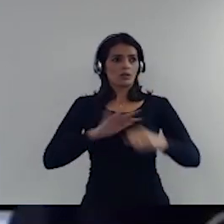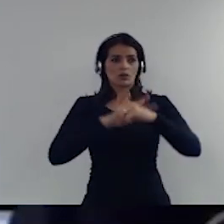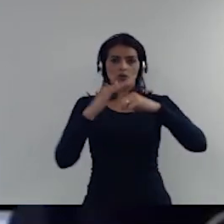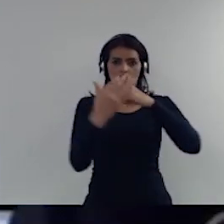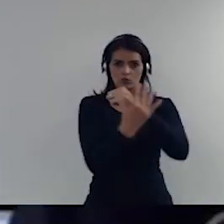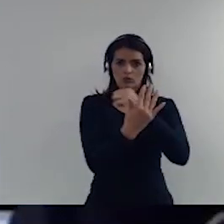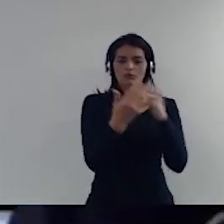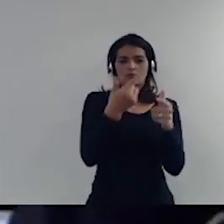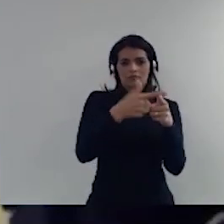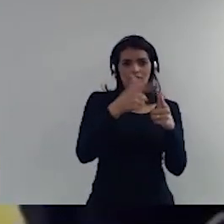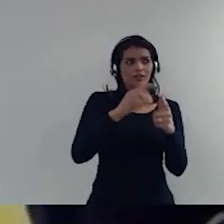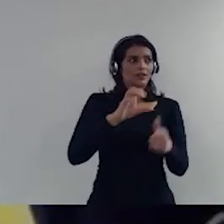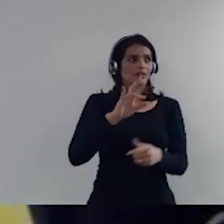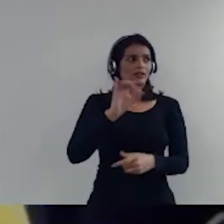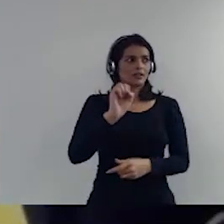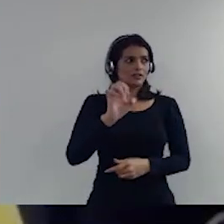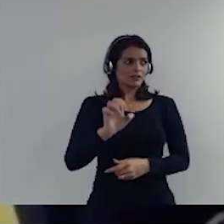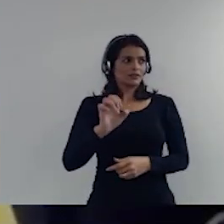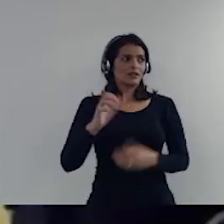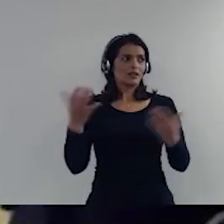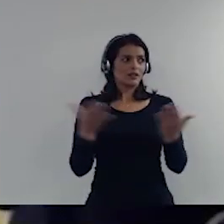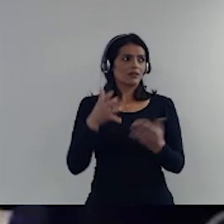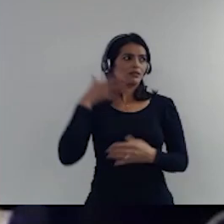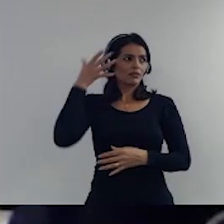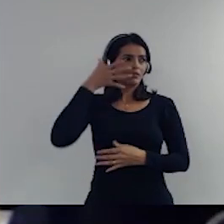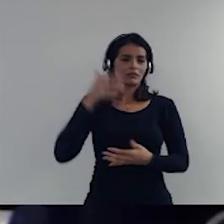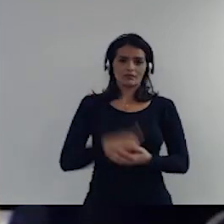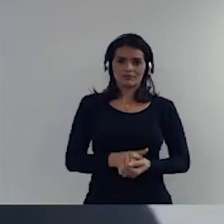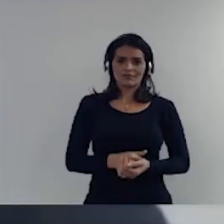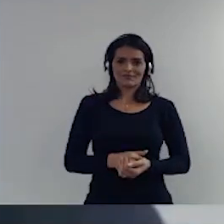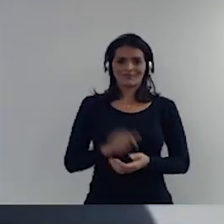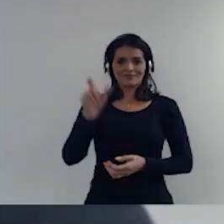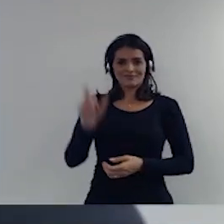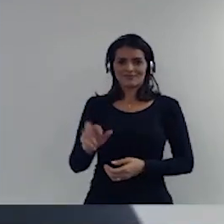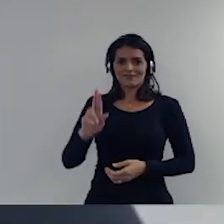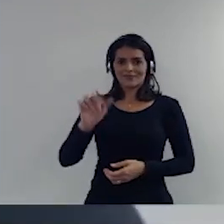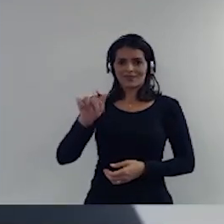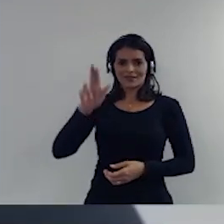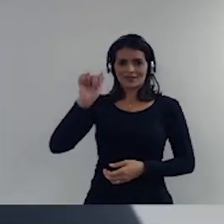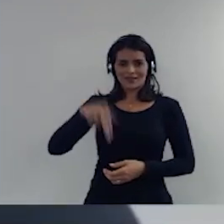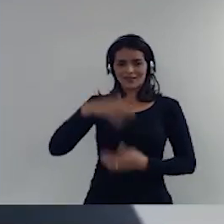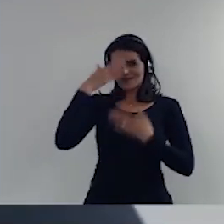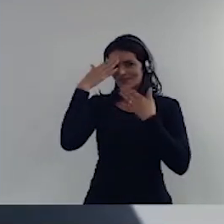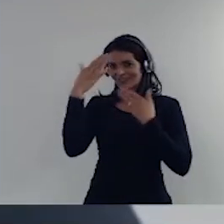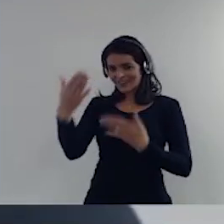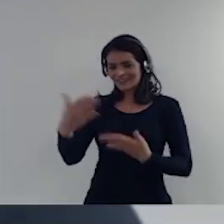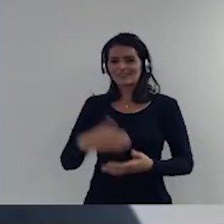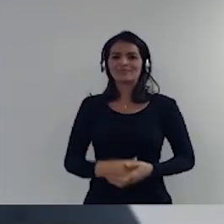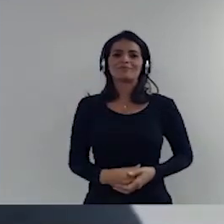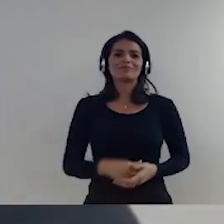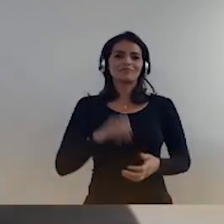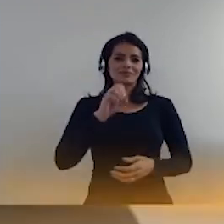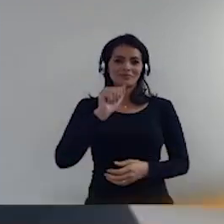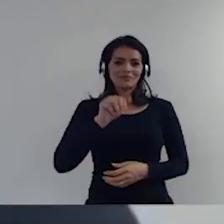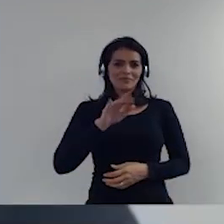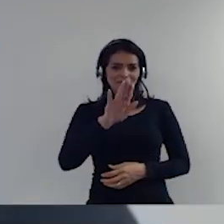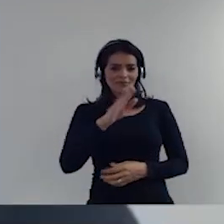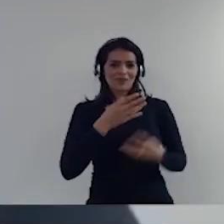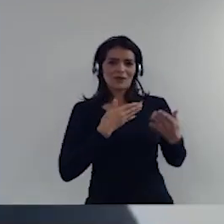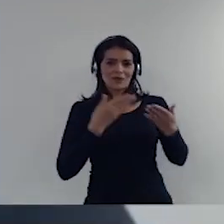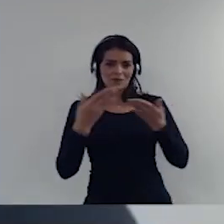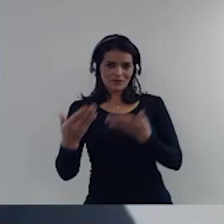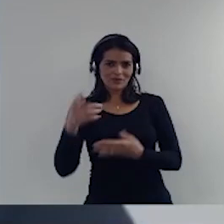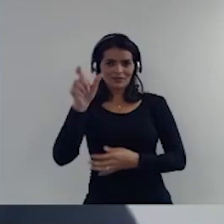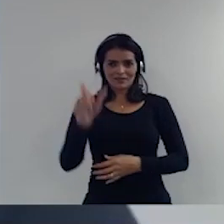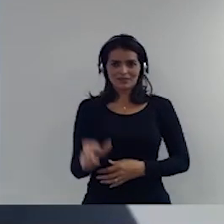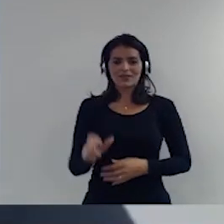Doutor Renan, a palavra está com o senhor. Muito obrigado, agradeço muito a OAB pelo convite, na